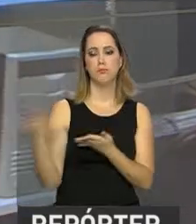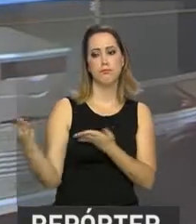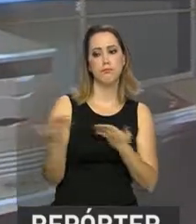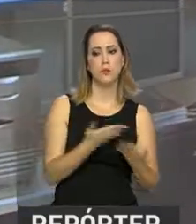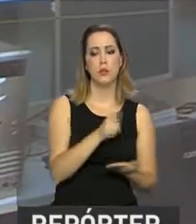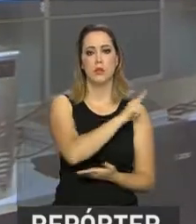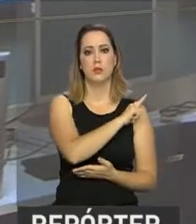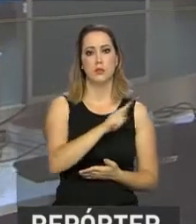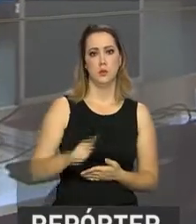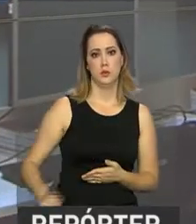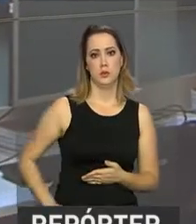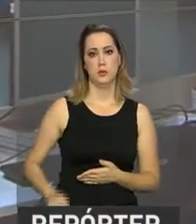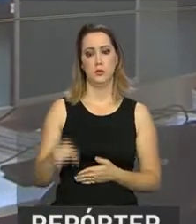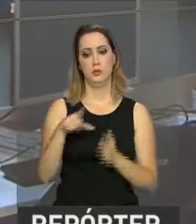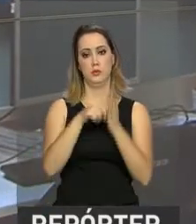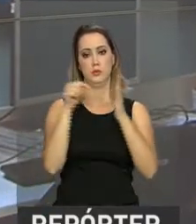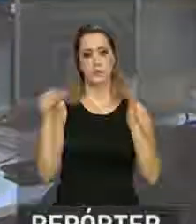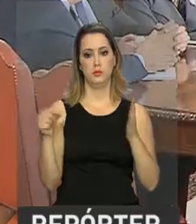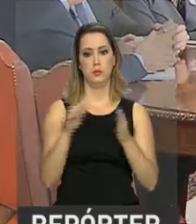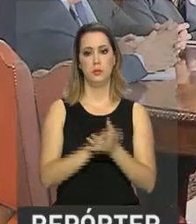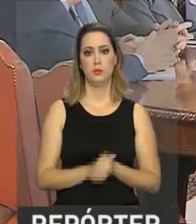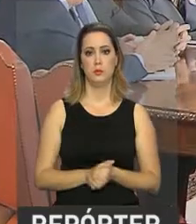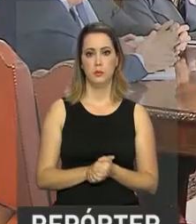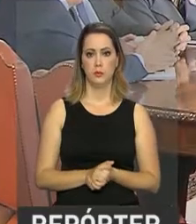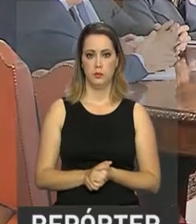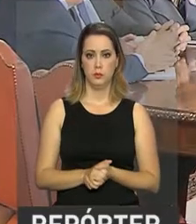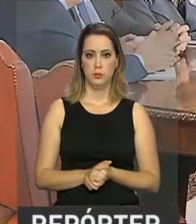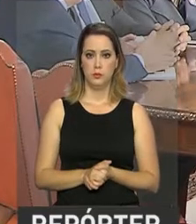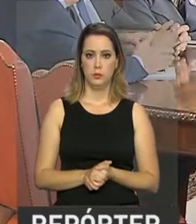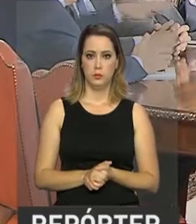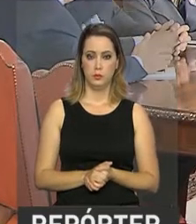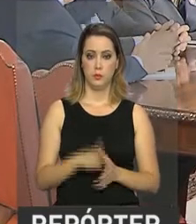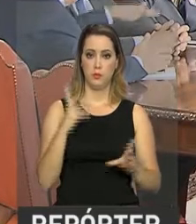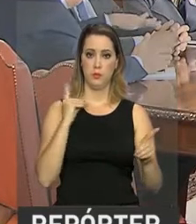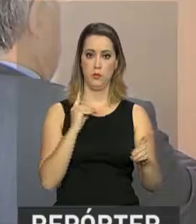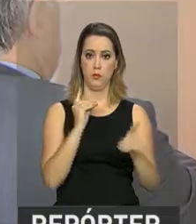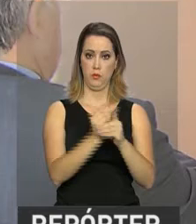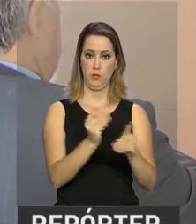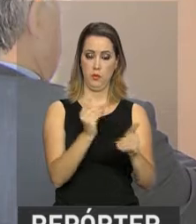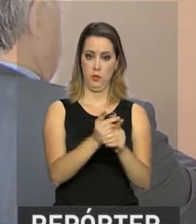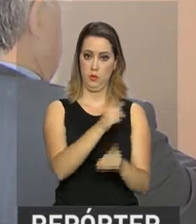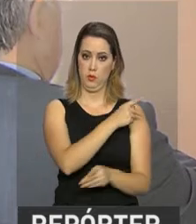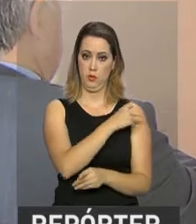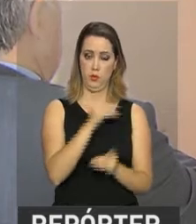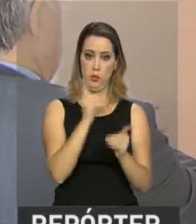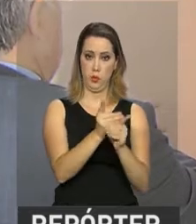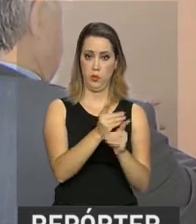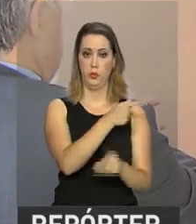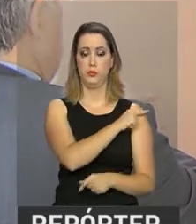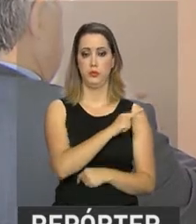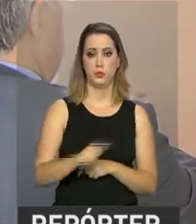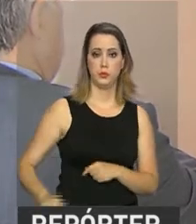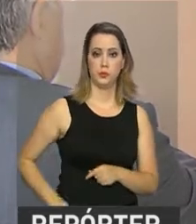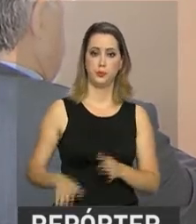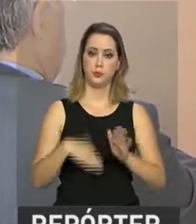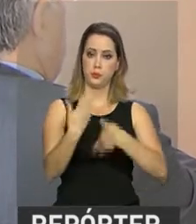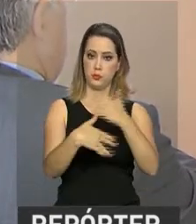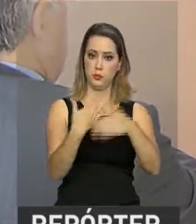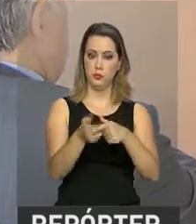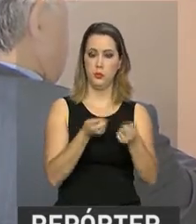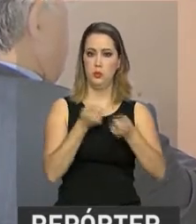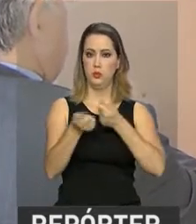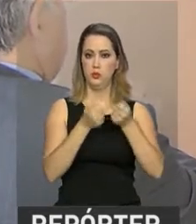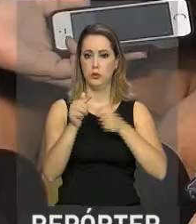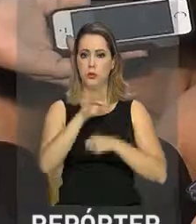governadores no Palácio do Planalto. O encontro com os governadores deu continuidade à discussão sobre o ajuste fiscal